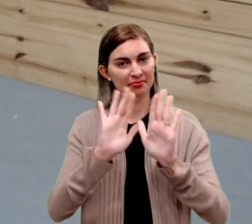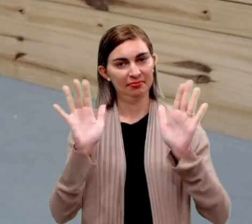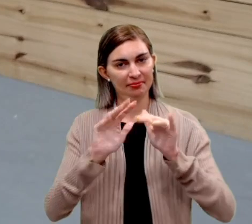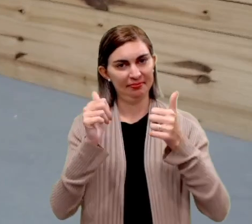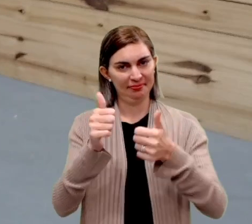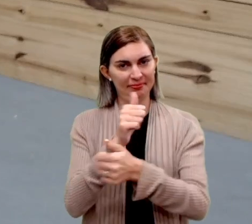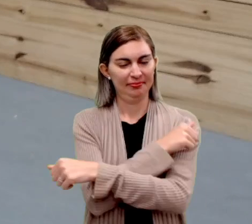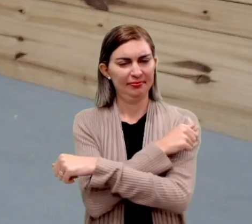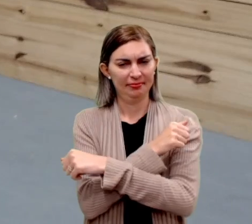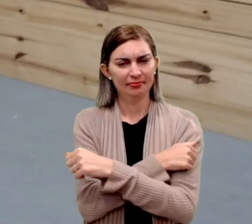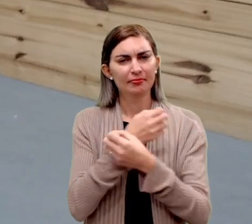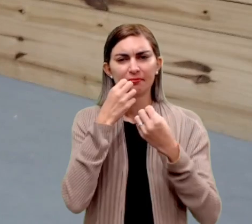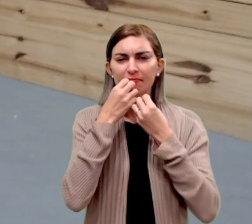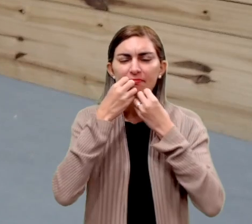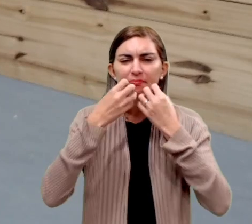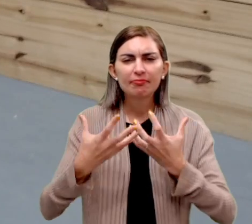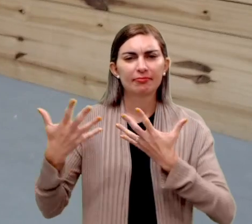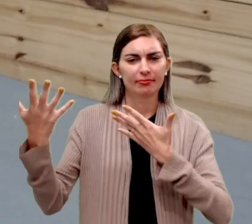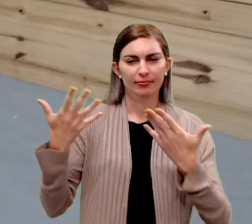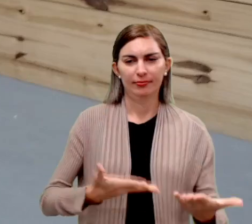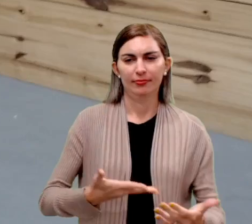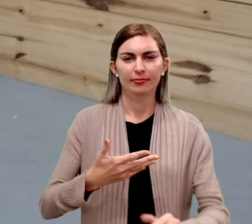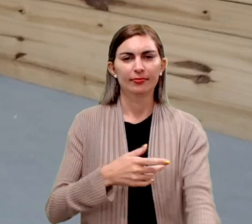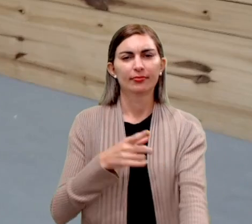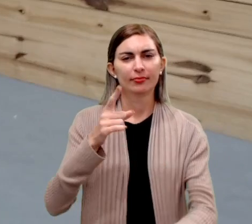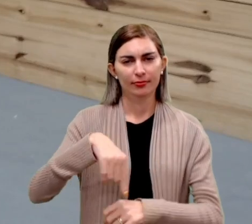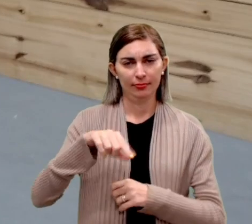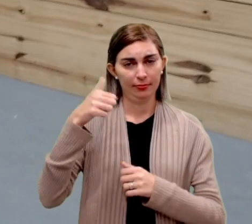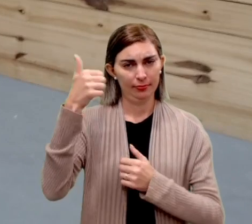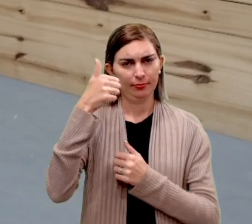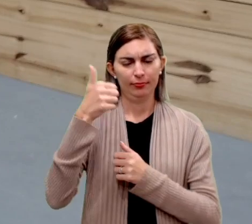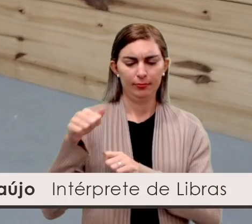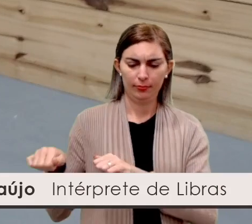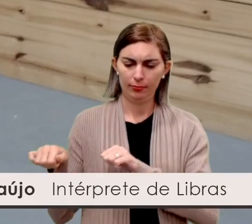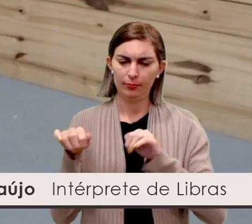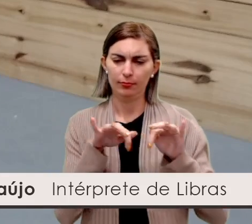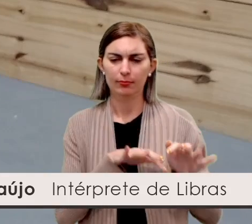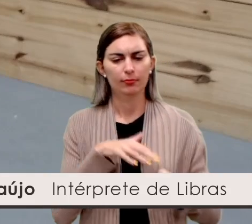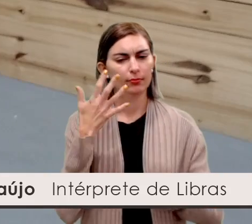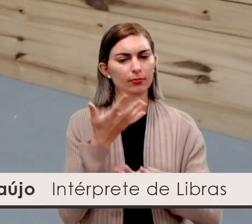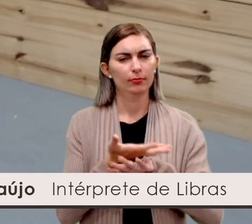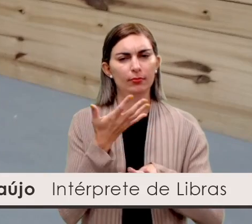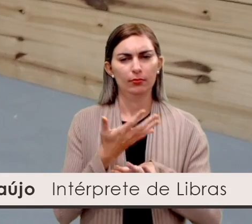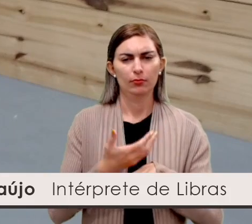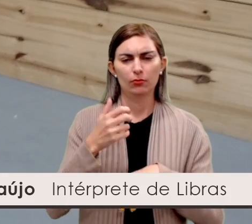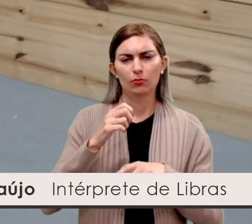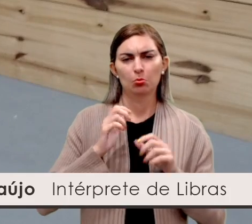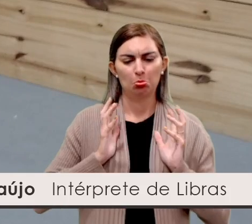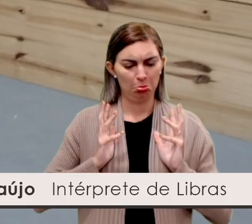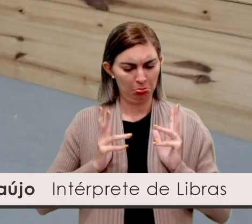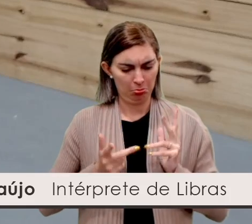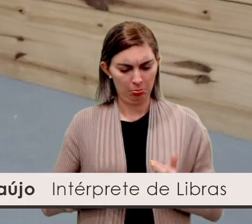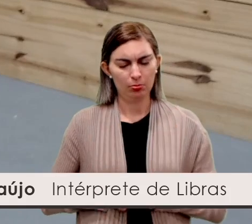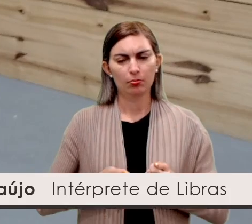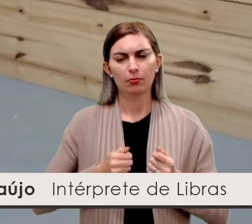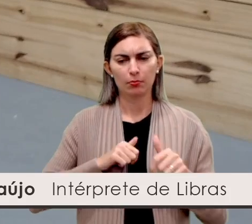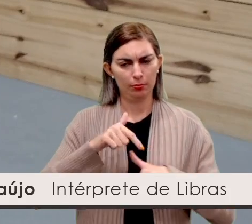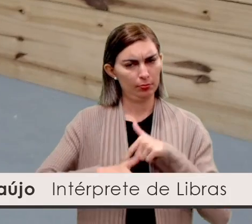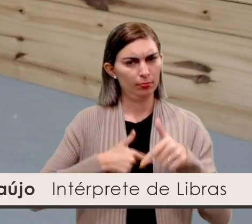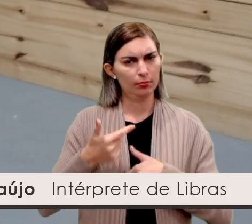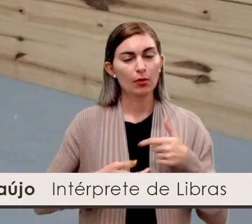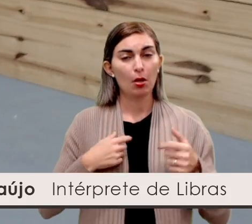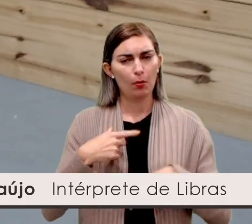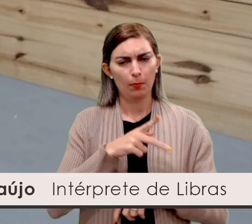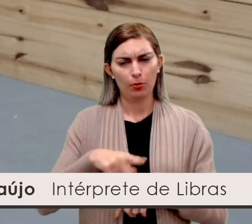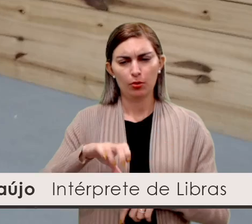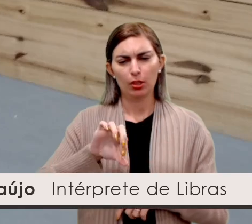Olá, estudante, seja muito bem-vindo à nossa primeira semana da disciplina de Higiene Ocupacional. Eu sou a professora